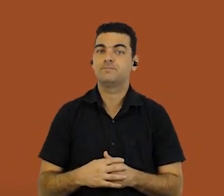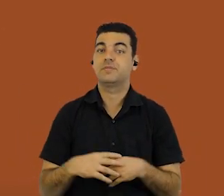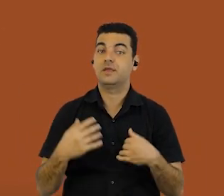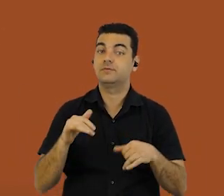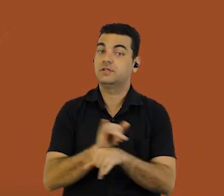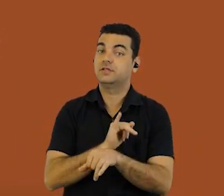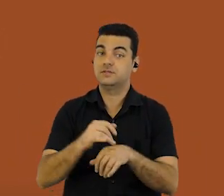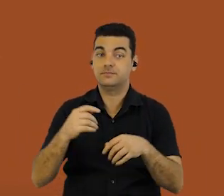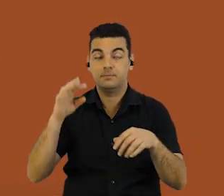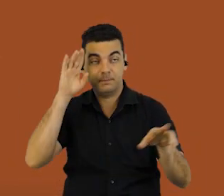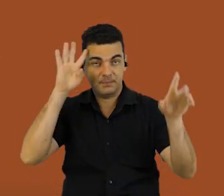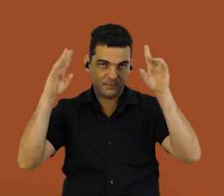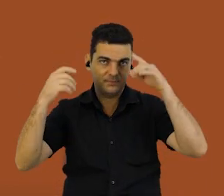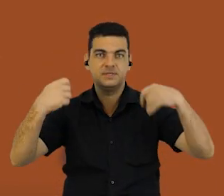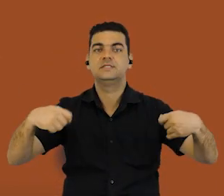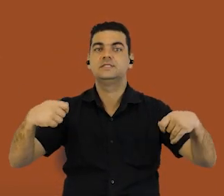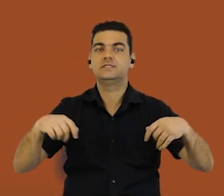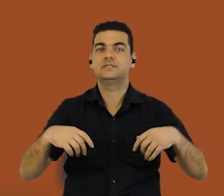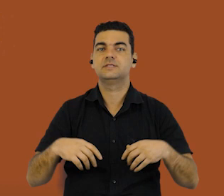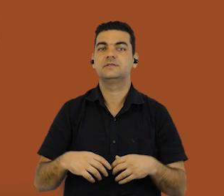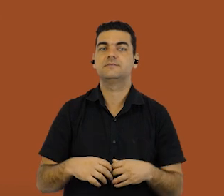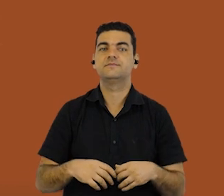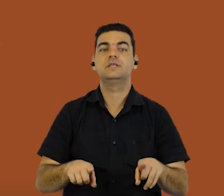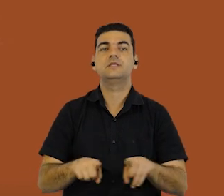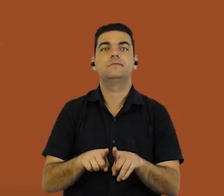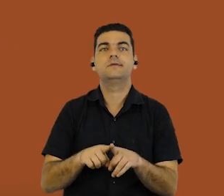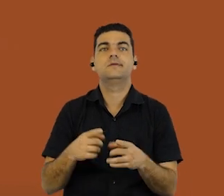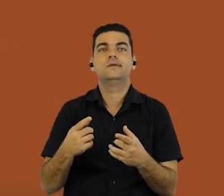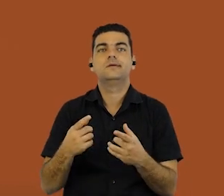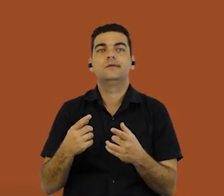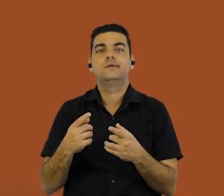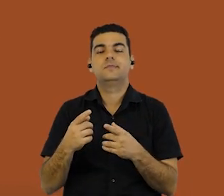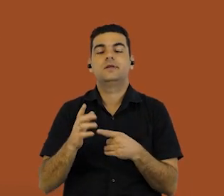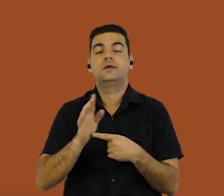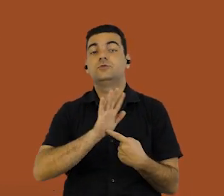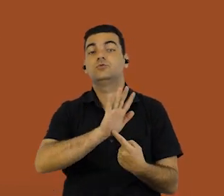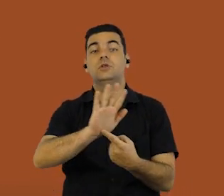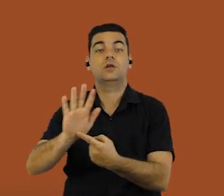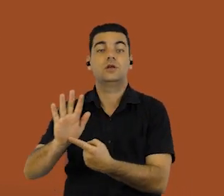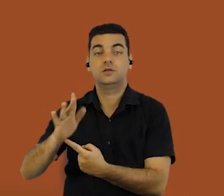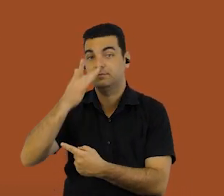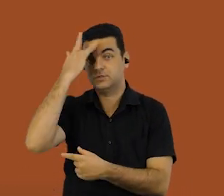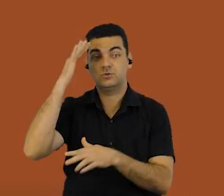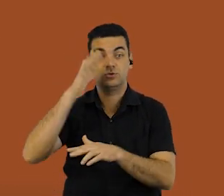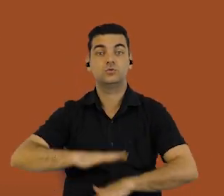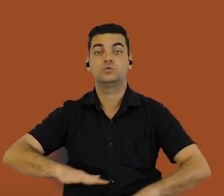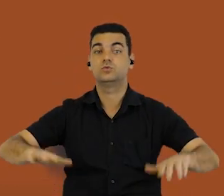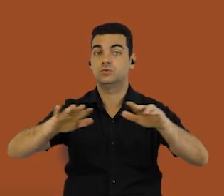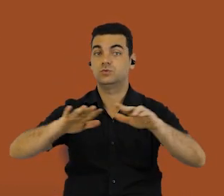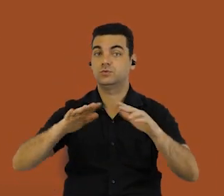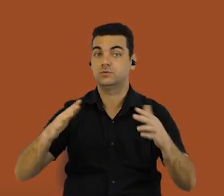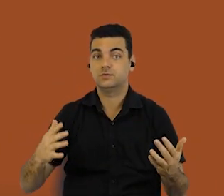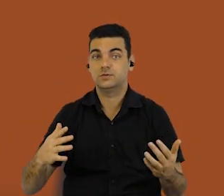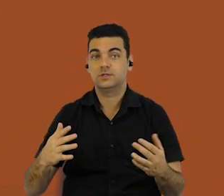procure caminhos para, e também dar conhecimento para que as pessoas que estão aí envolvidas,